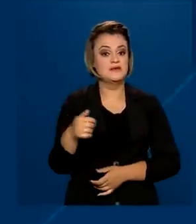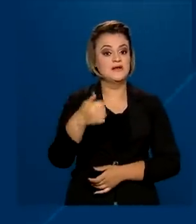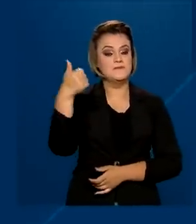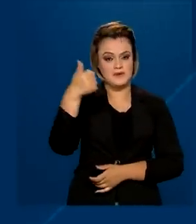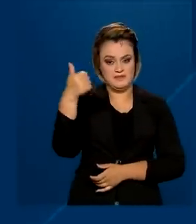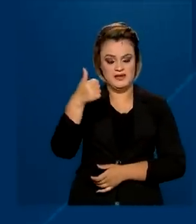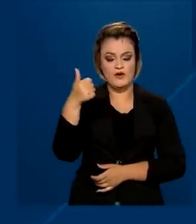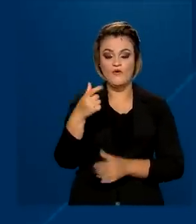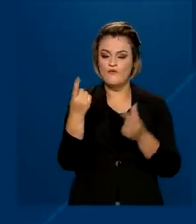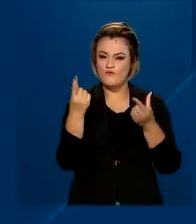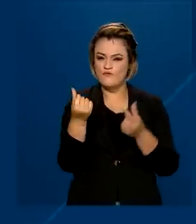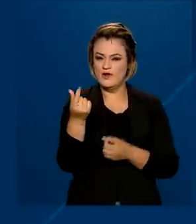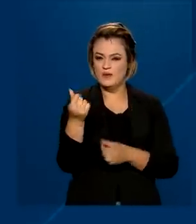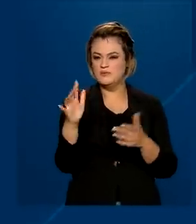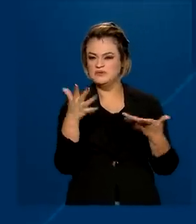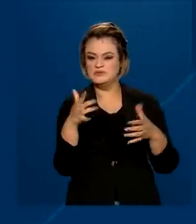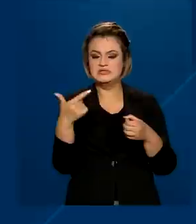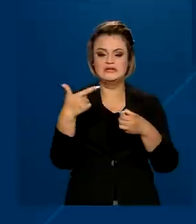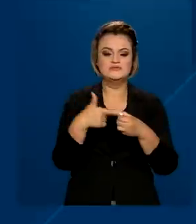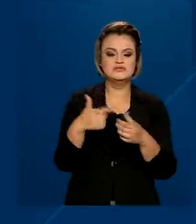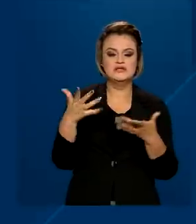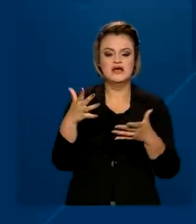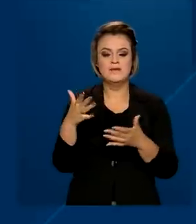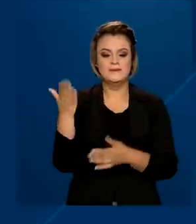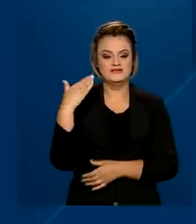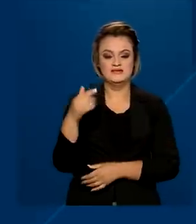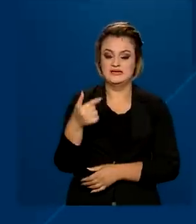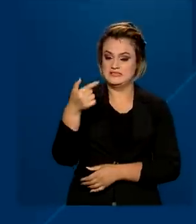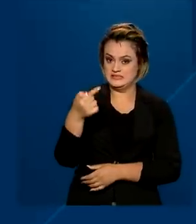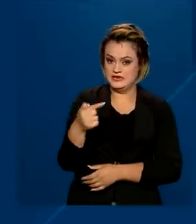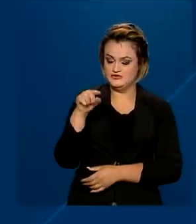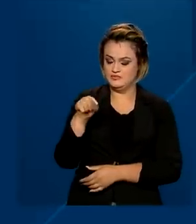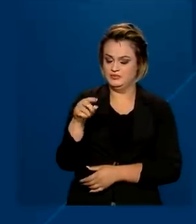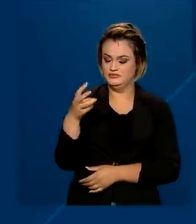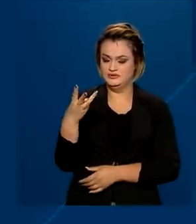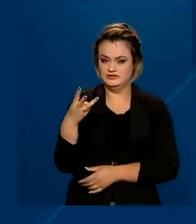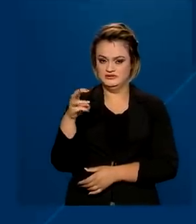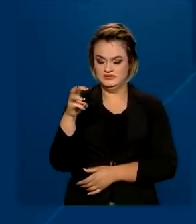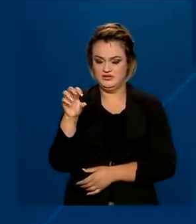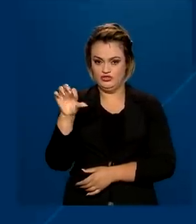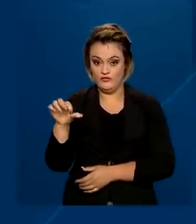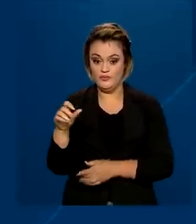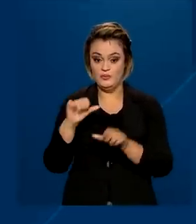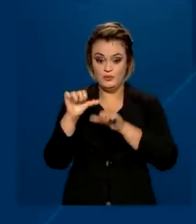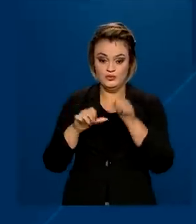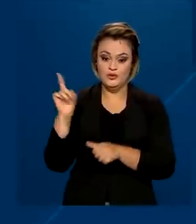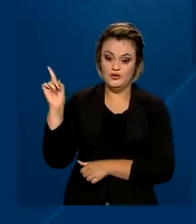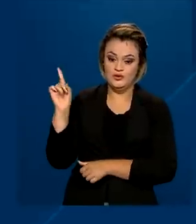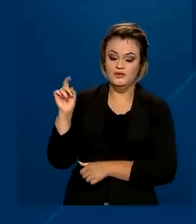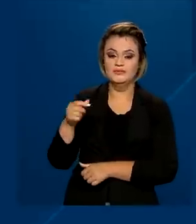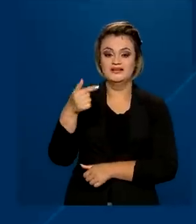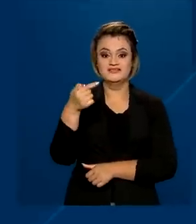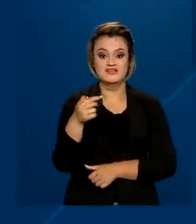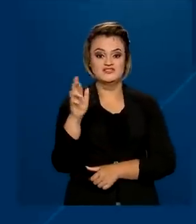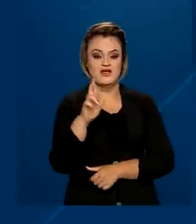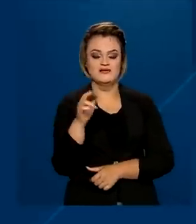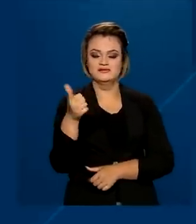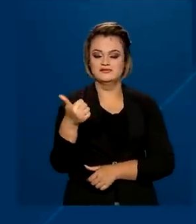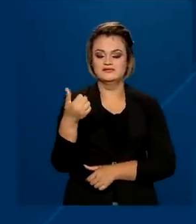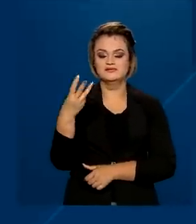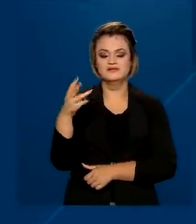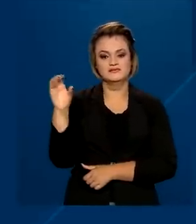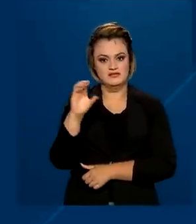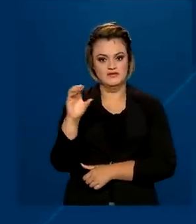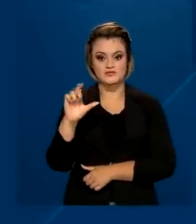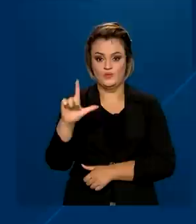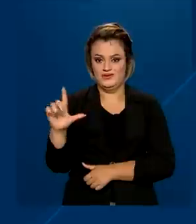medida, o preço médio da gasolina saiu de R$ 7,39 para R$ 7,13 o